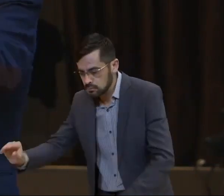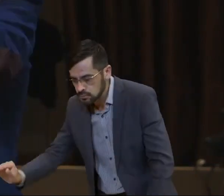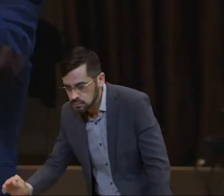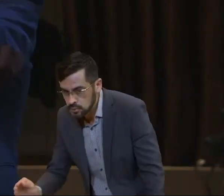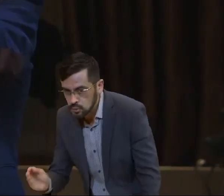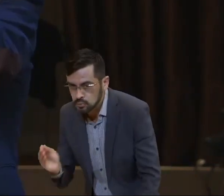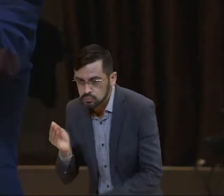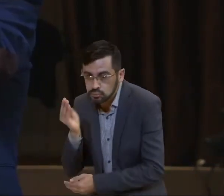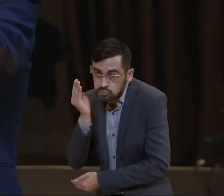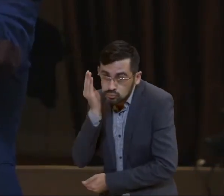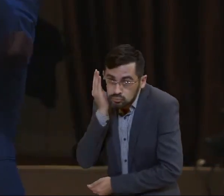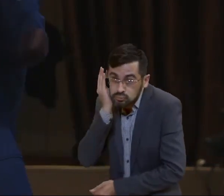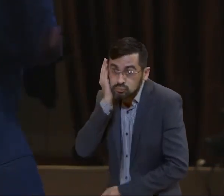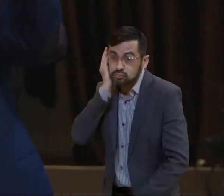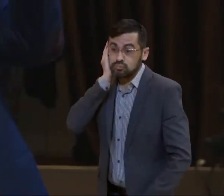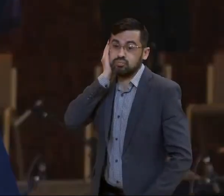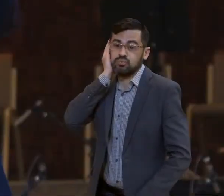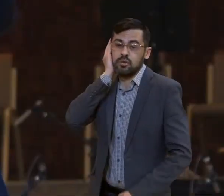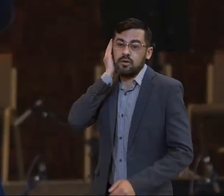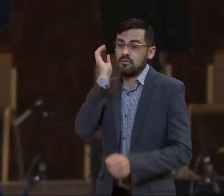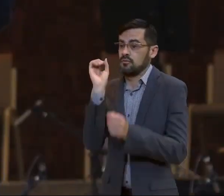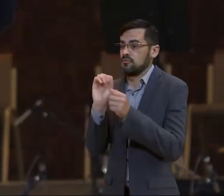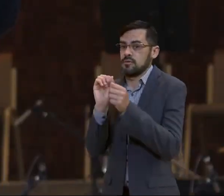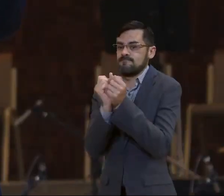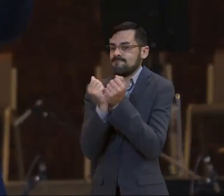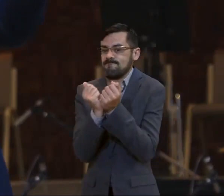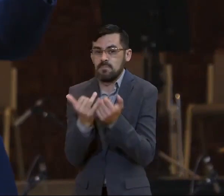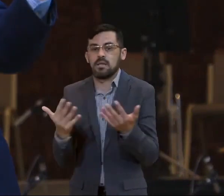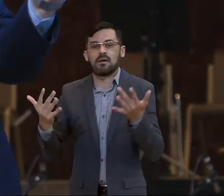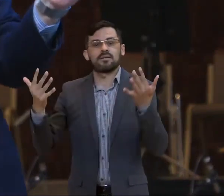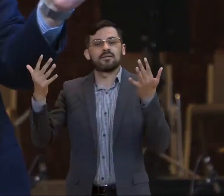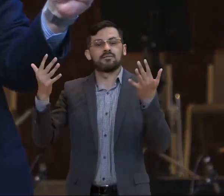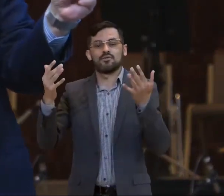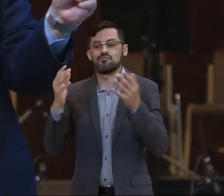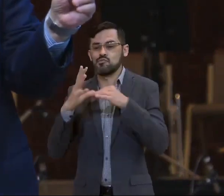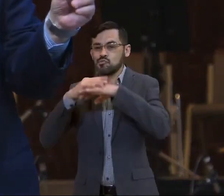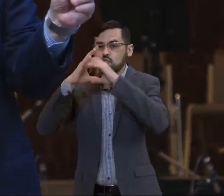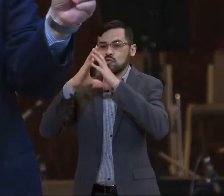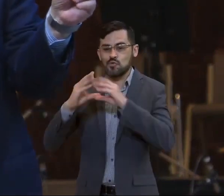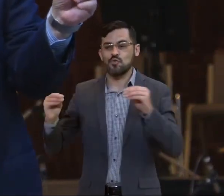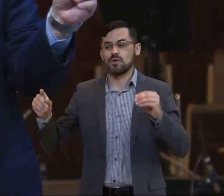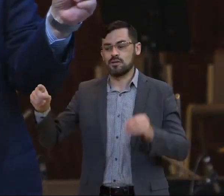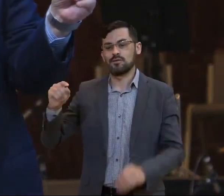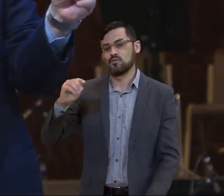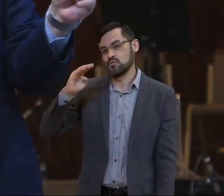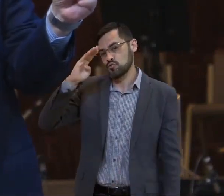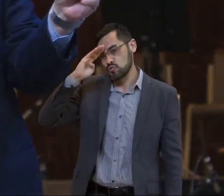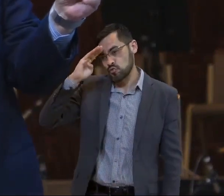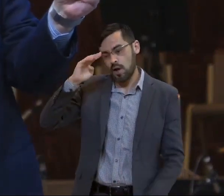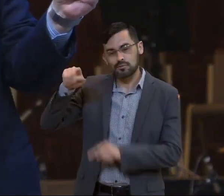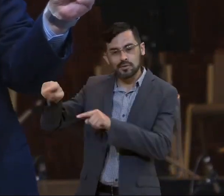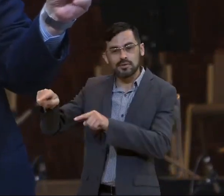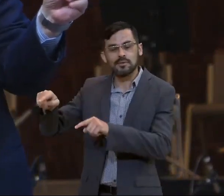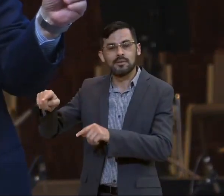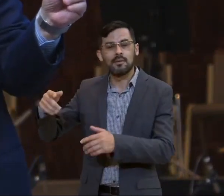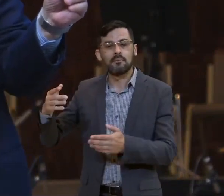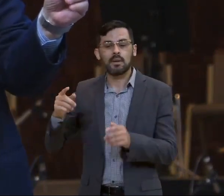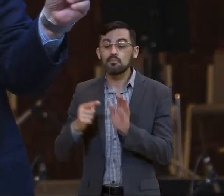Malco, coloca no lugar e faz o seu último milagre antes da ressurreição. Para dizer: